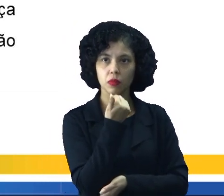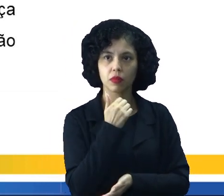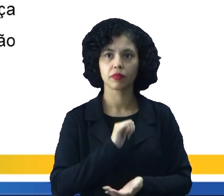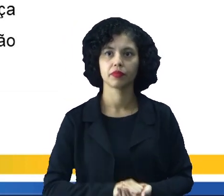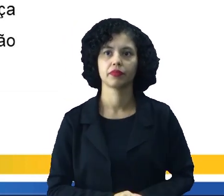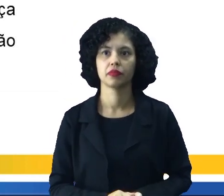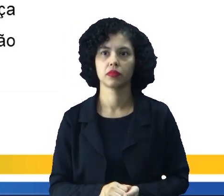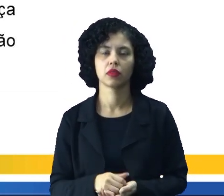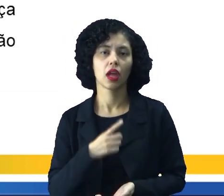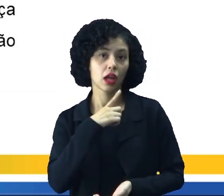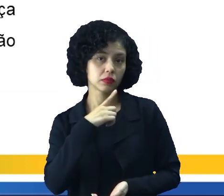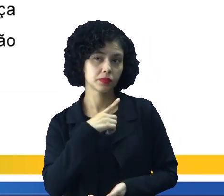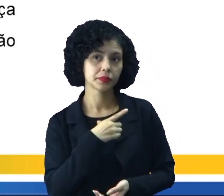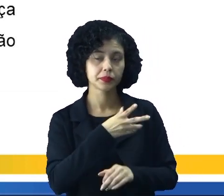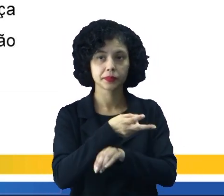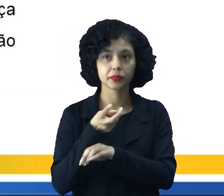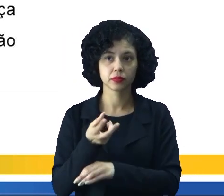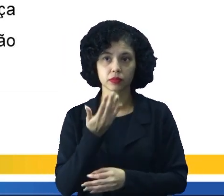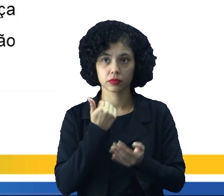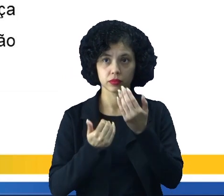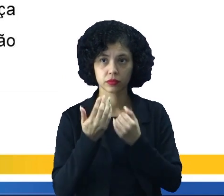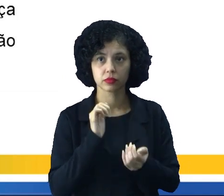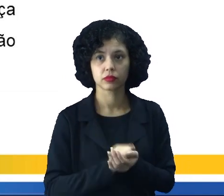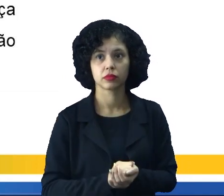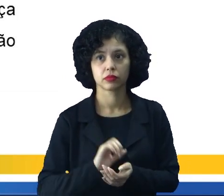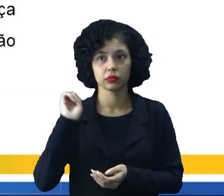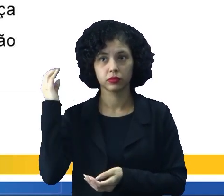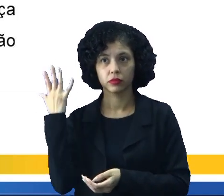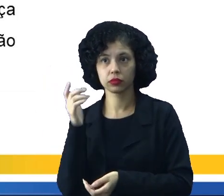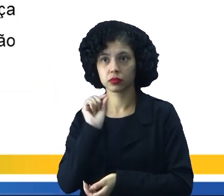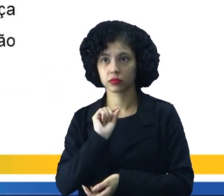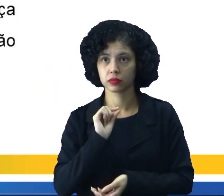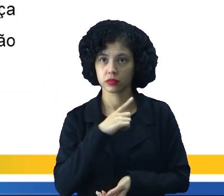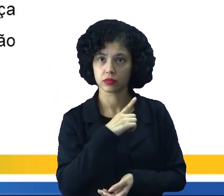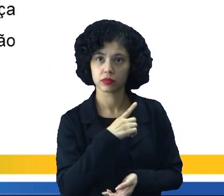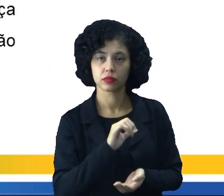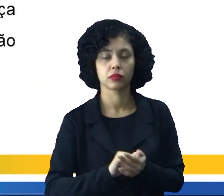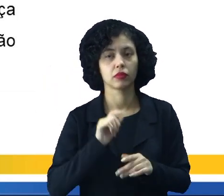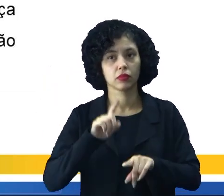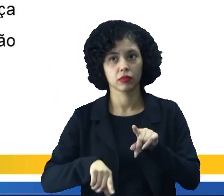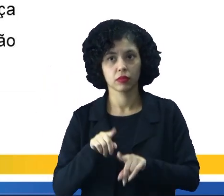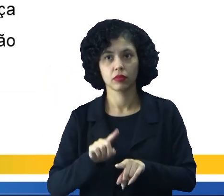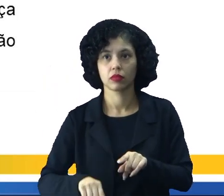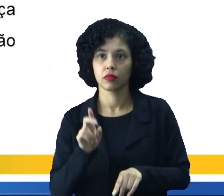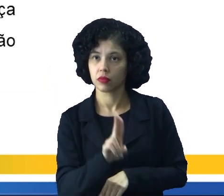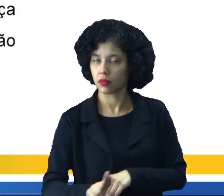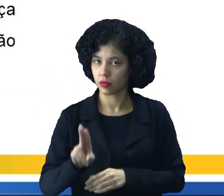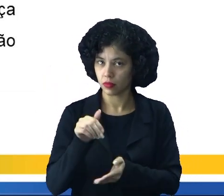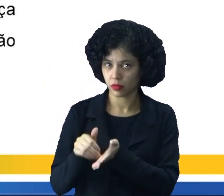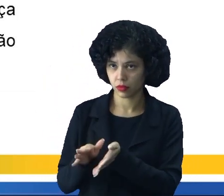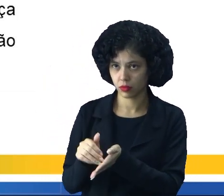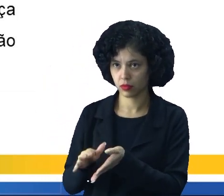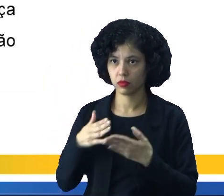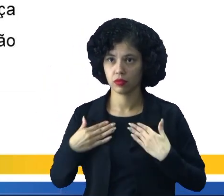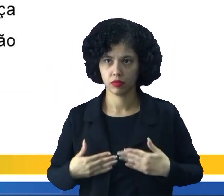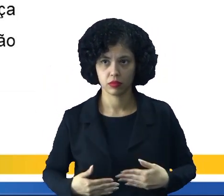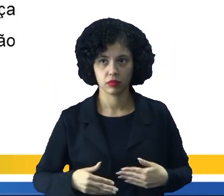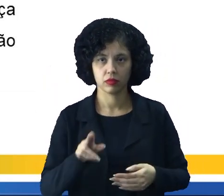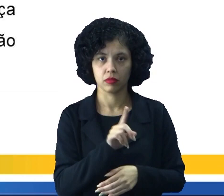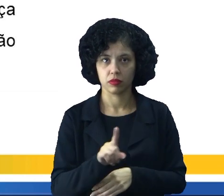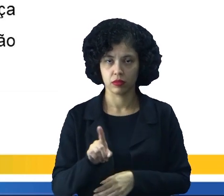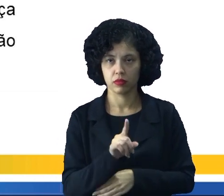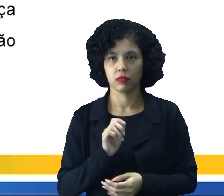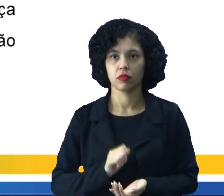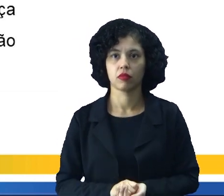ingerimos, promovendo a absorção de nutrientes nele contidos e a eliminação do material que não será utilizado pelo corpo. Esse